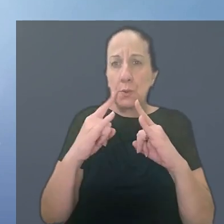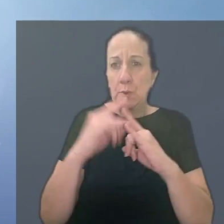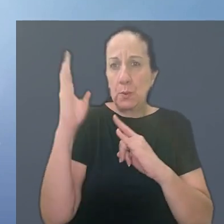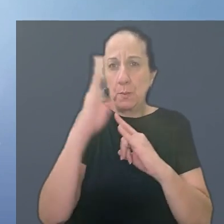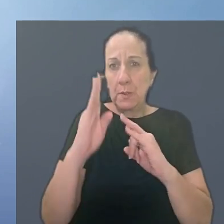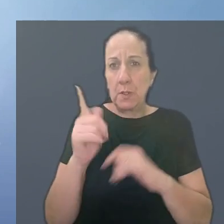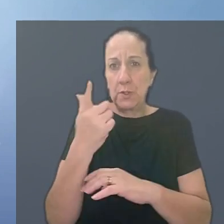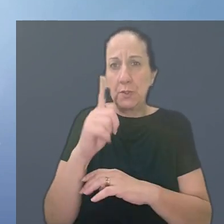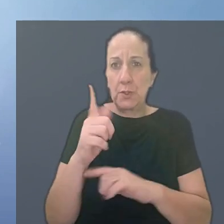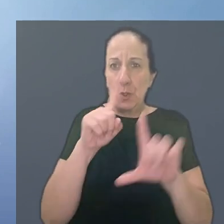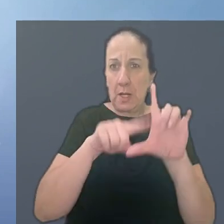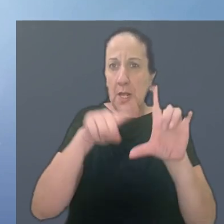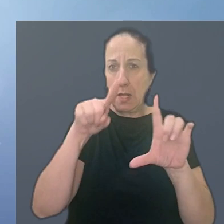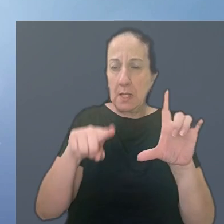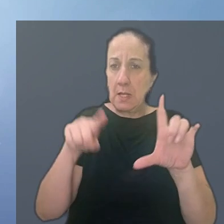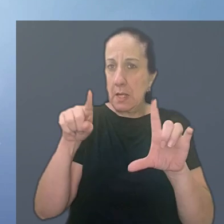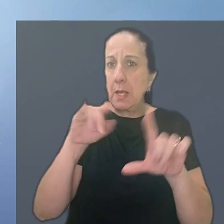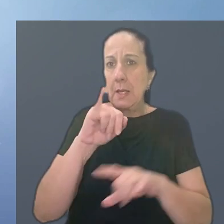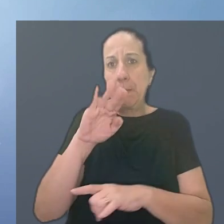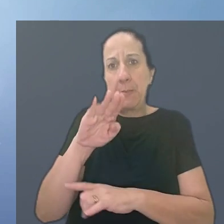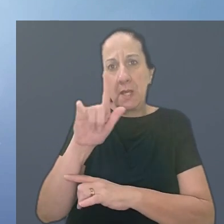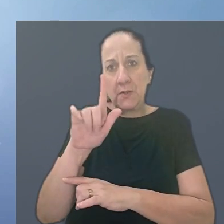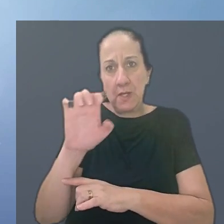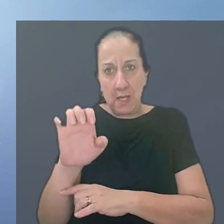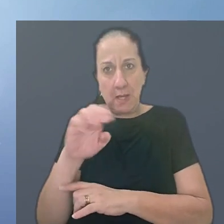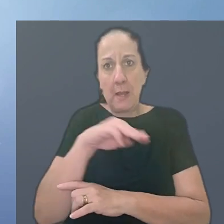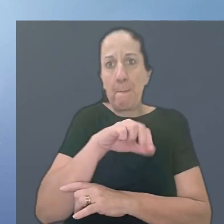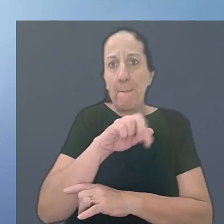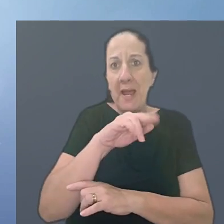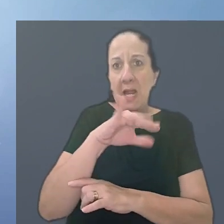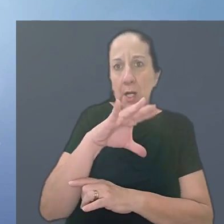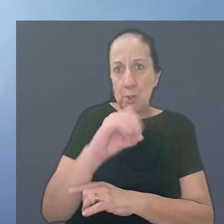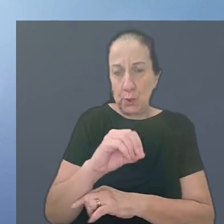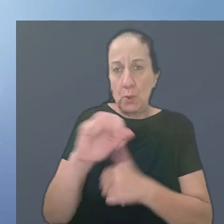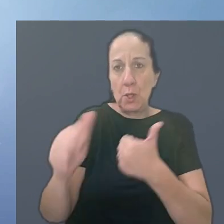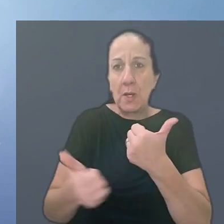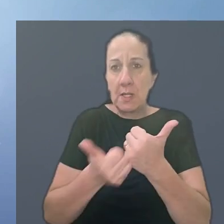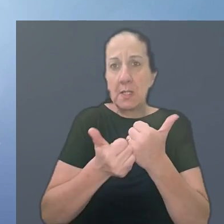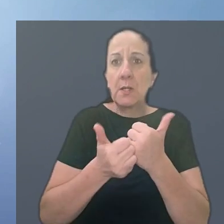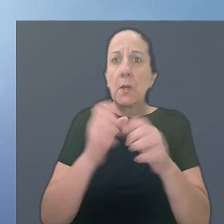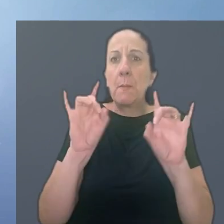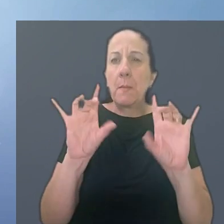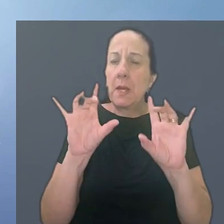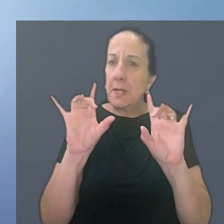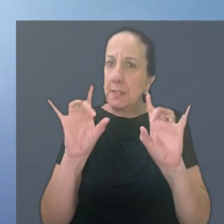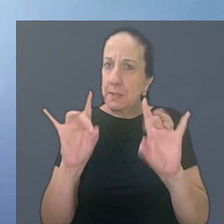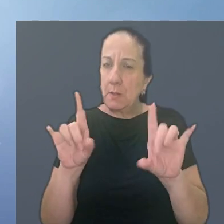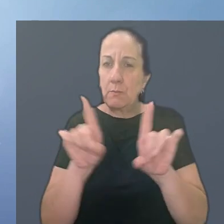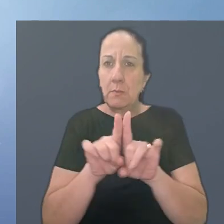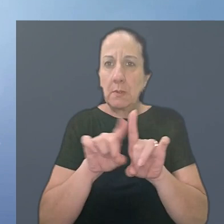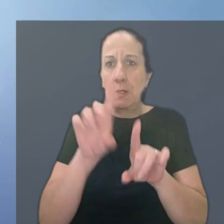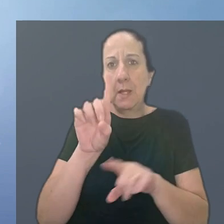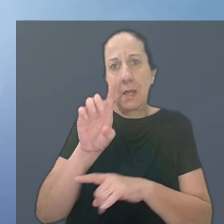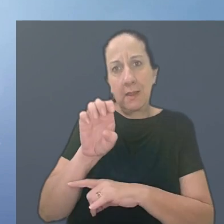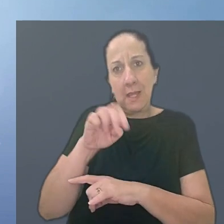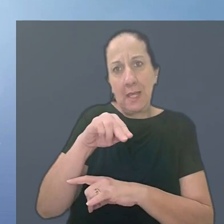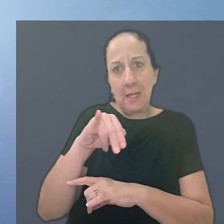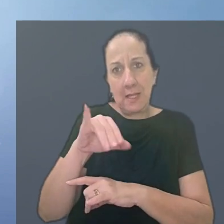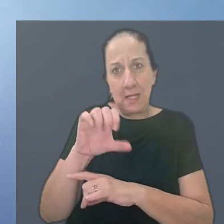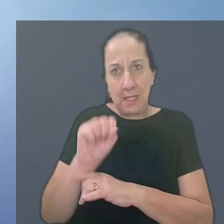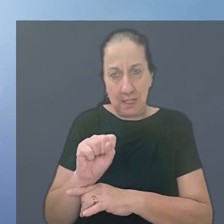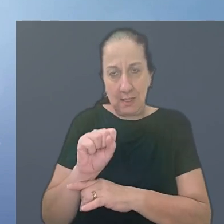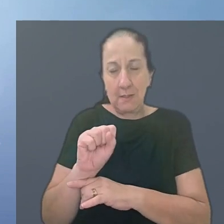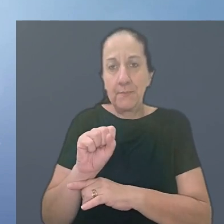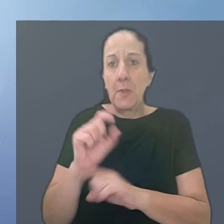presidente do Instituto Brasileiro de Geografia e Estatística, IBGE, Márcio Postman, e o assessor especial da presidência do órgão,